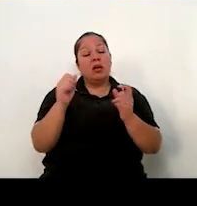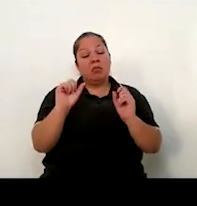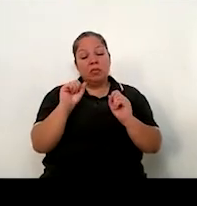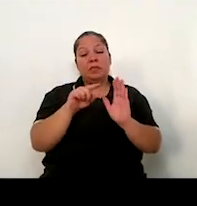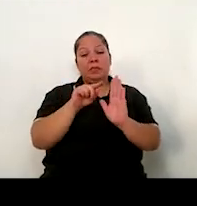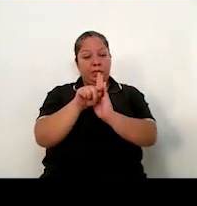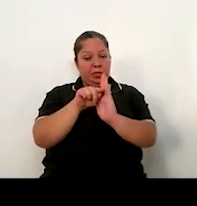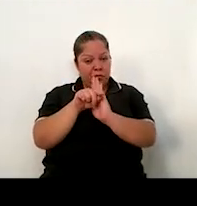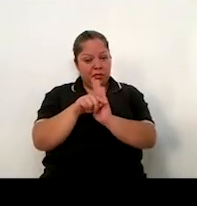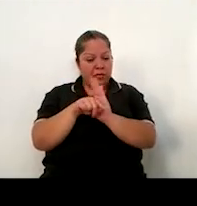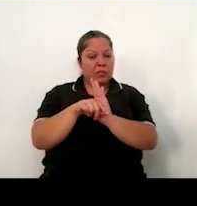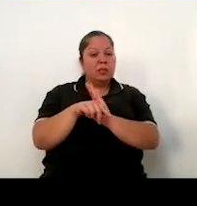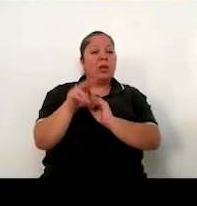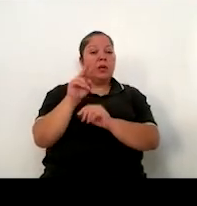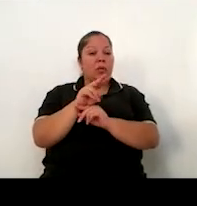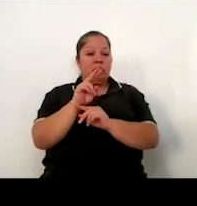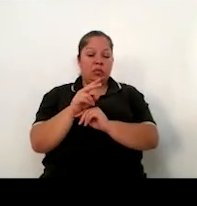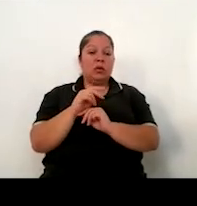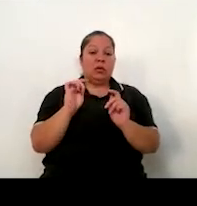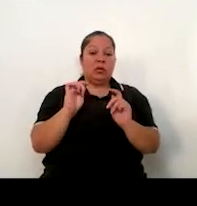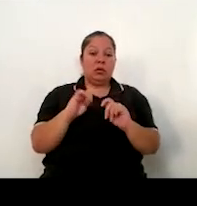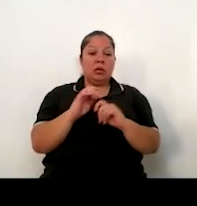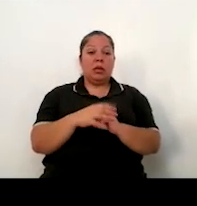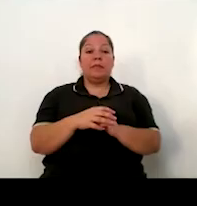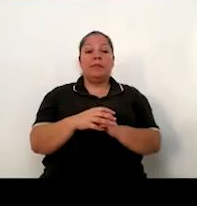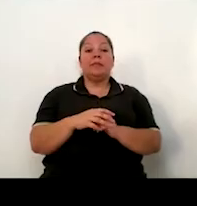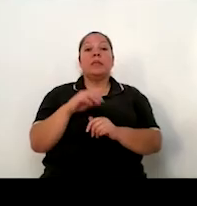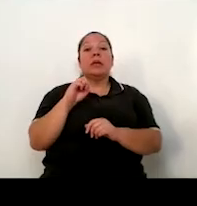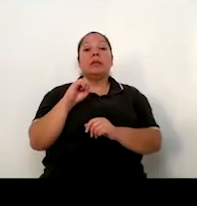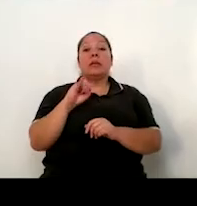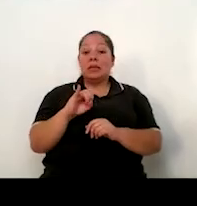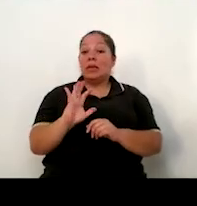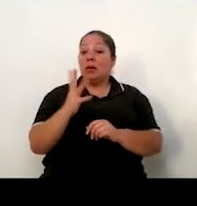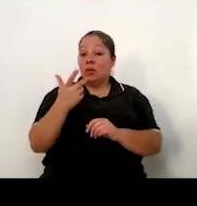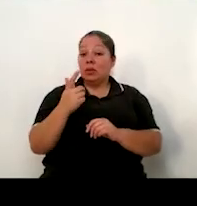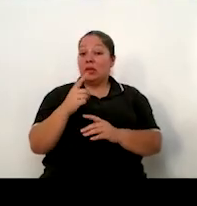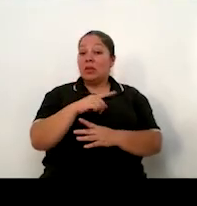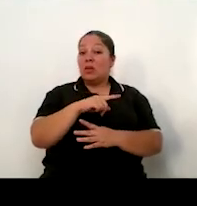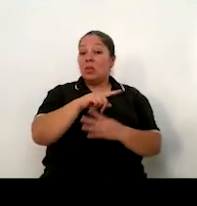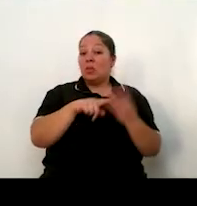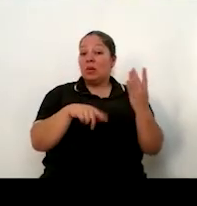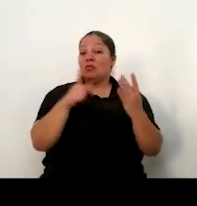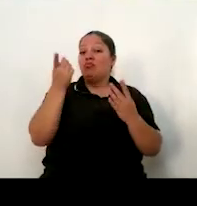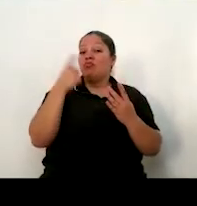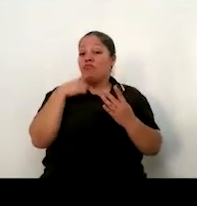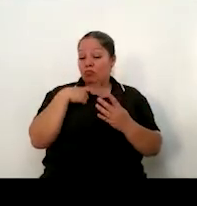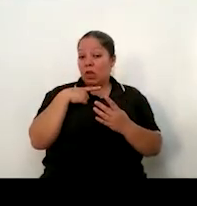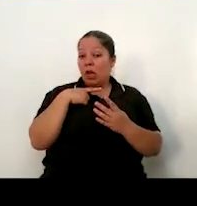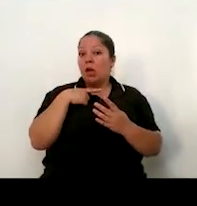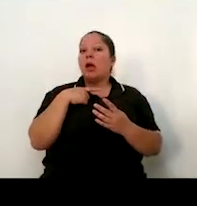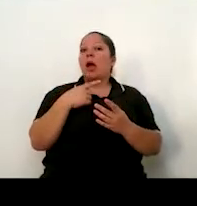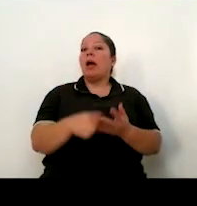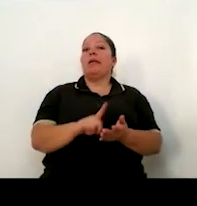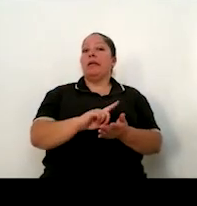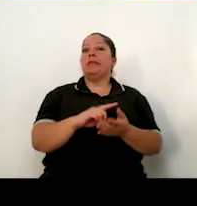fatores, provavelmente o rastreamento dele já começou mais cedo, antes dessa idade de 45 anos, tá? particularidades